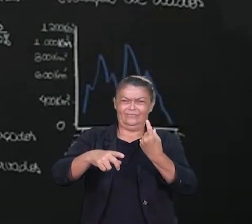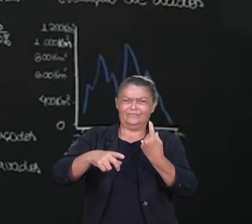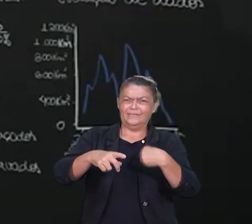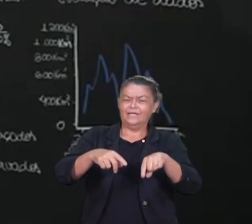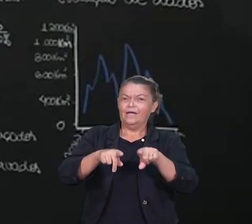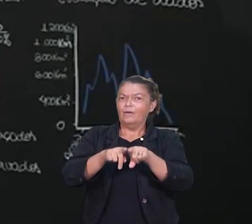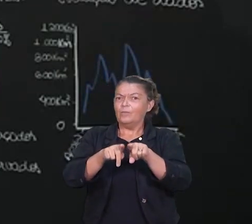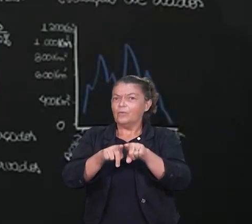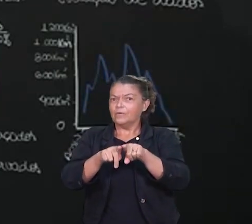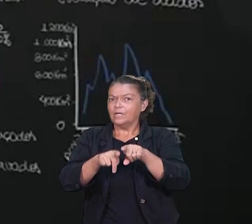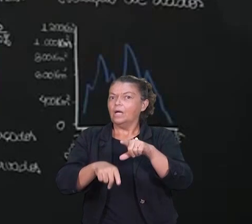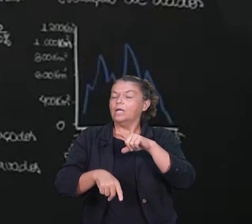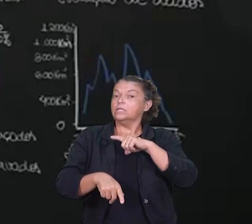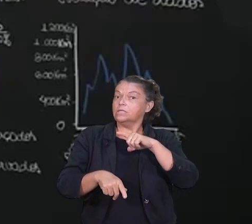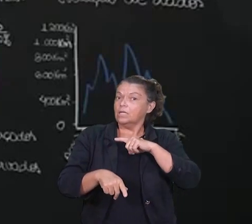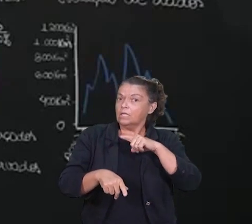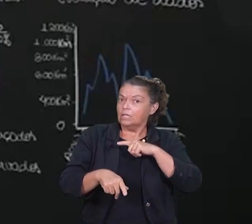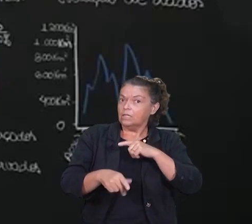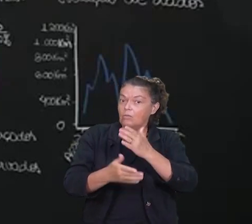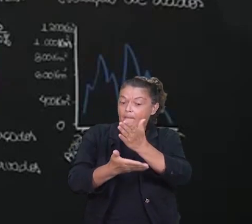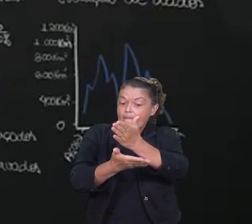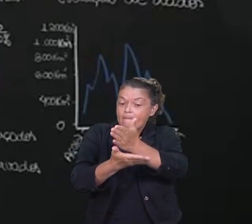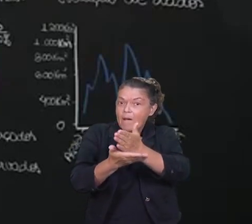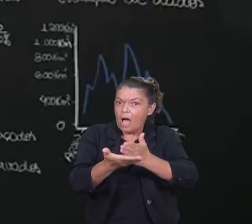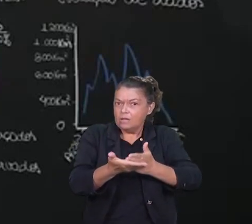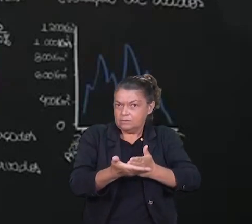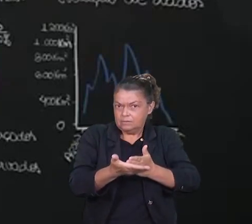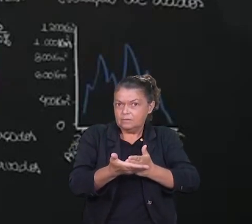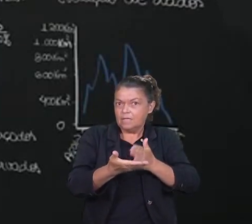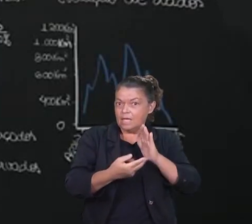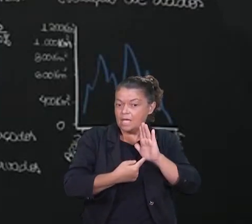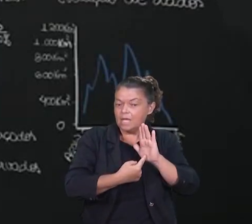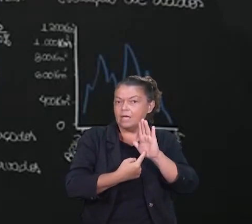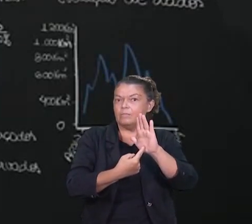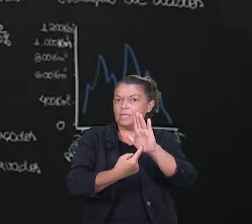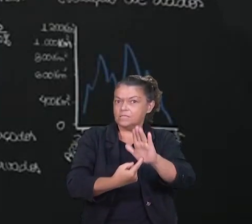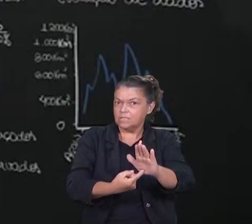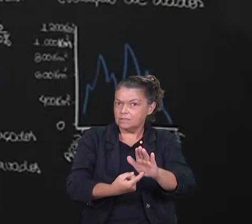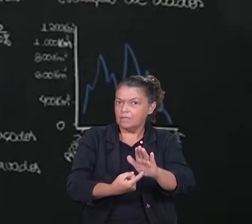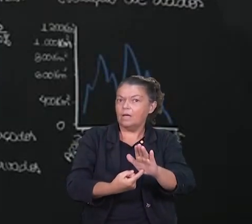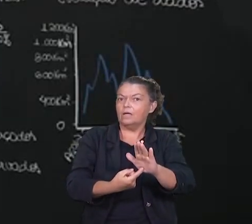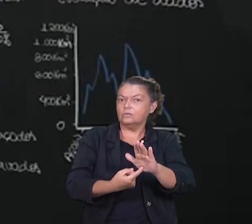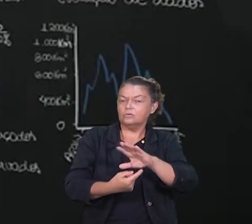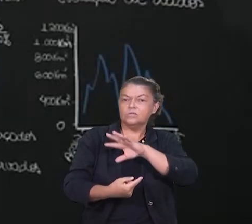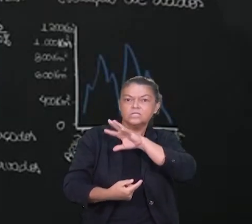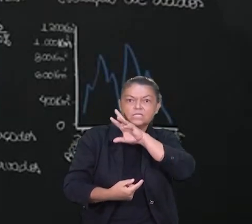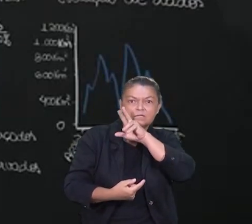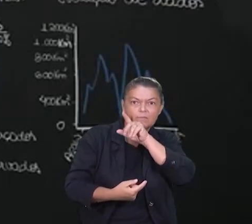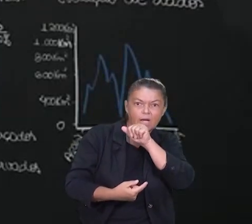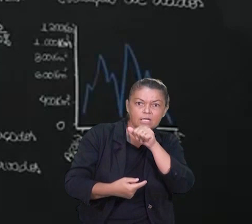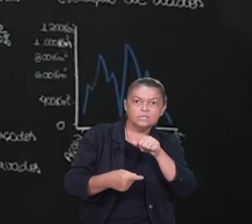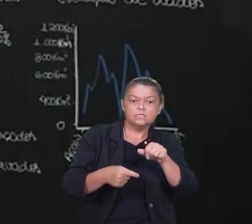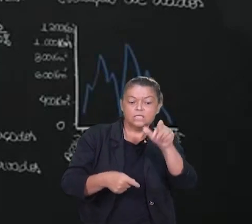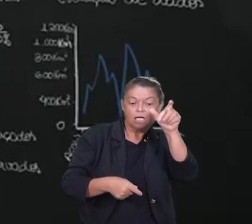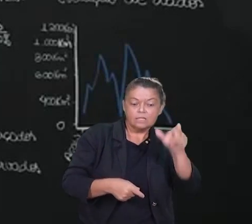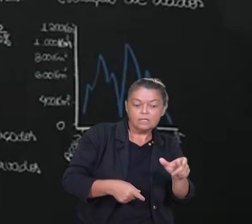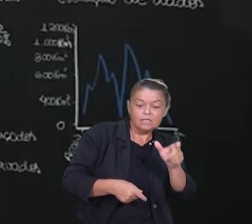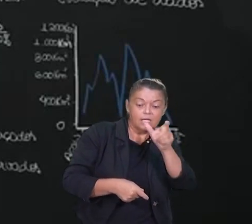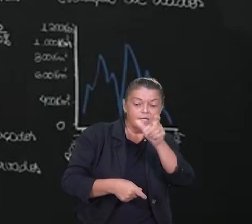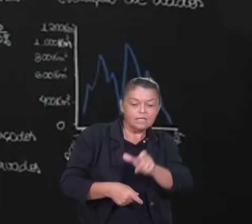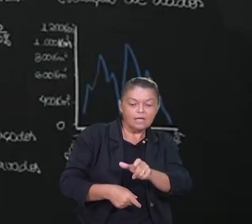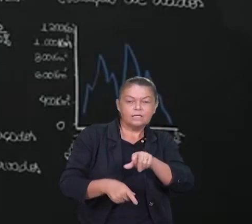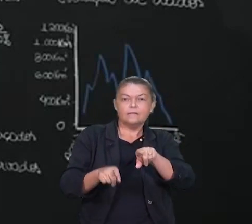Agora, nós temos uma parte dessa pizza representada os animais preservados e a outros ameaçados de extinção. Vai ter